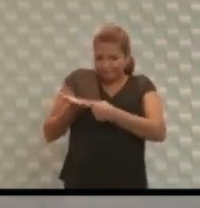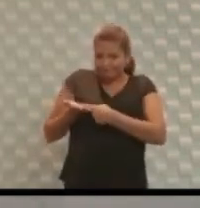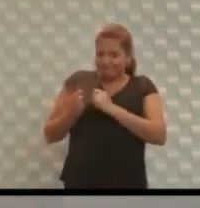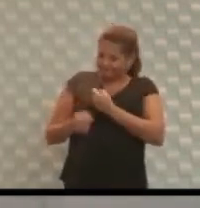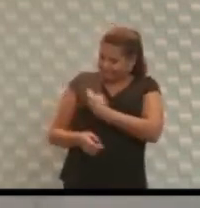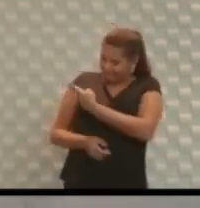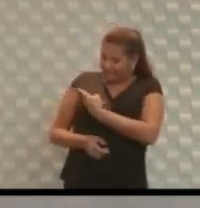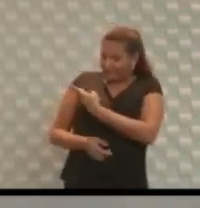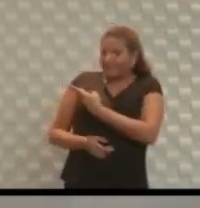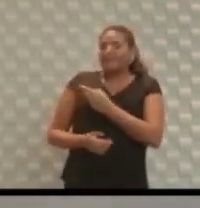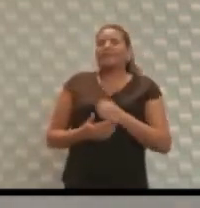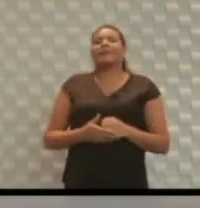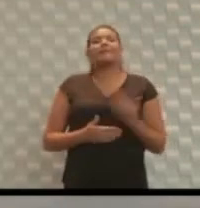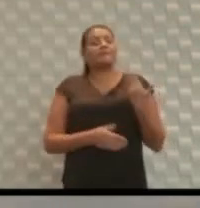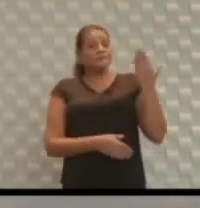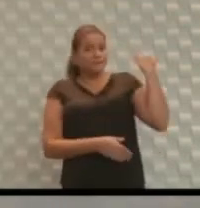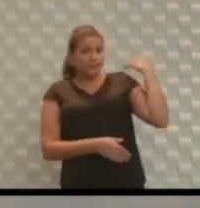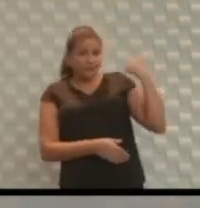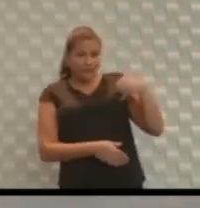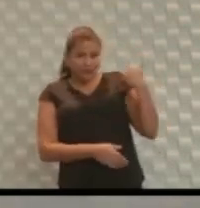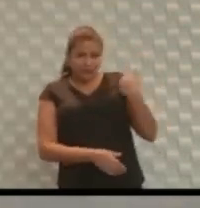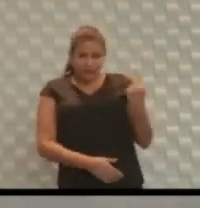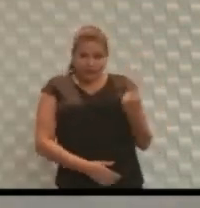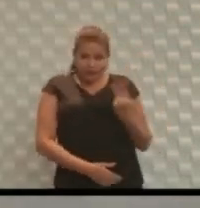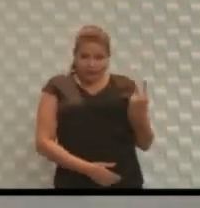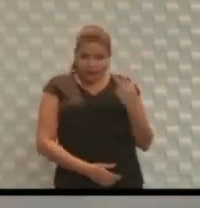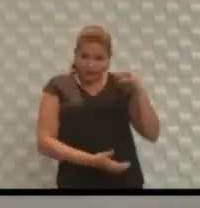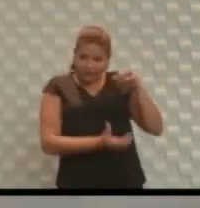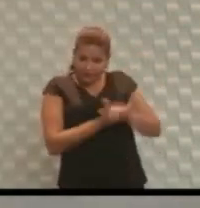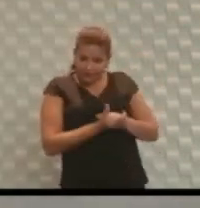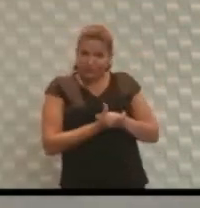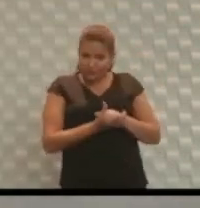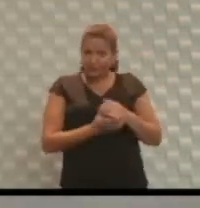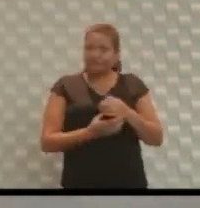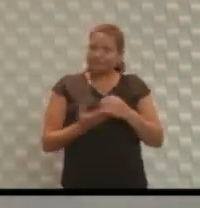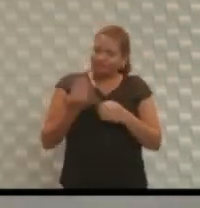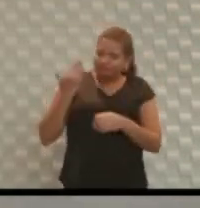com 22 anos, né, jovens, e o nosso acordo era esse.